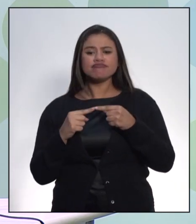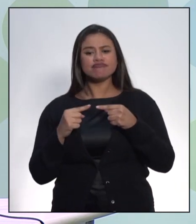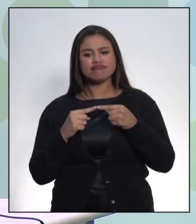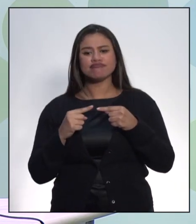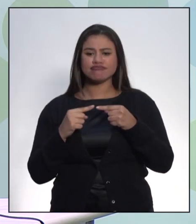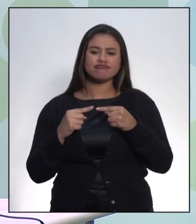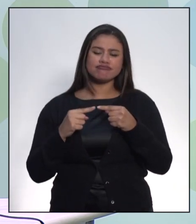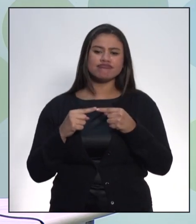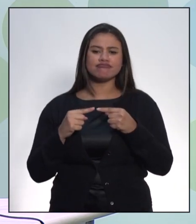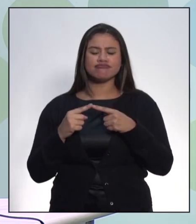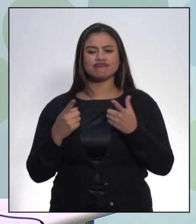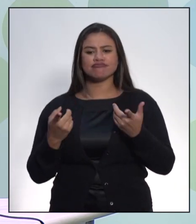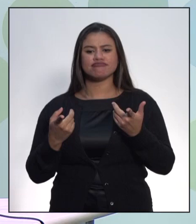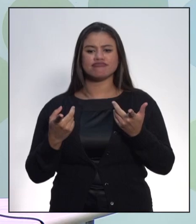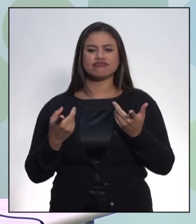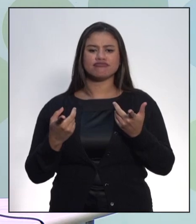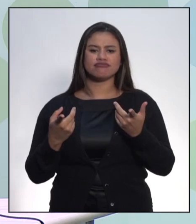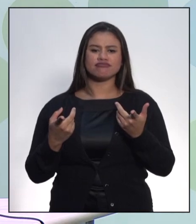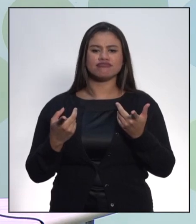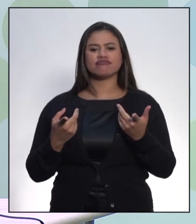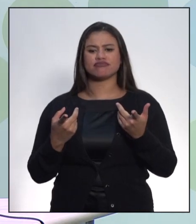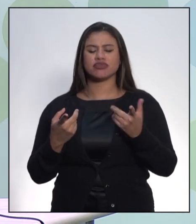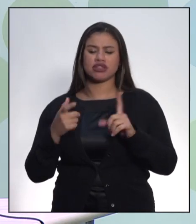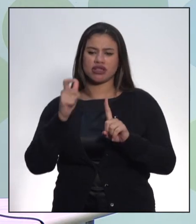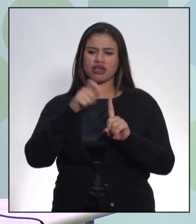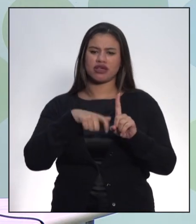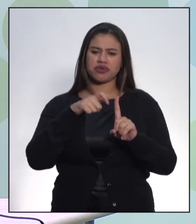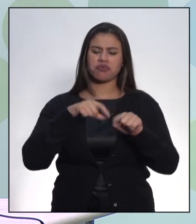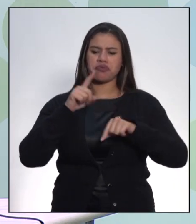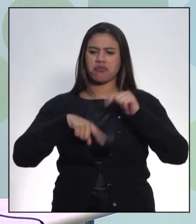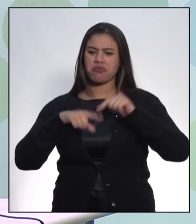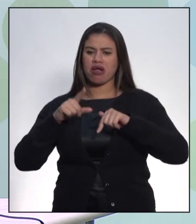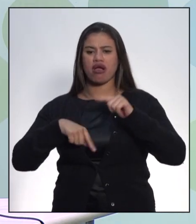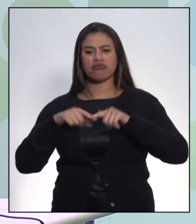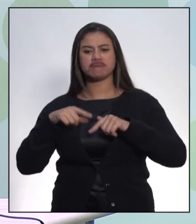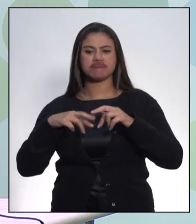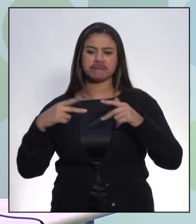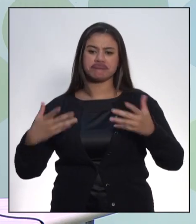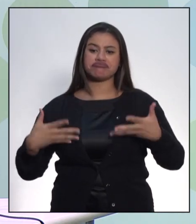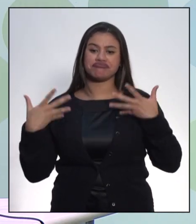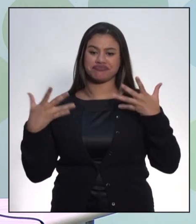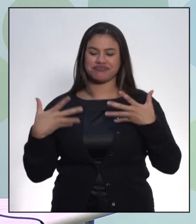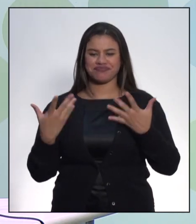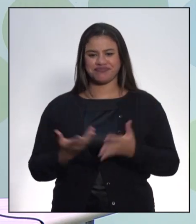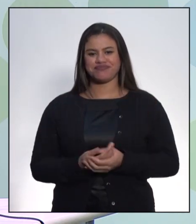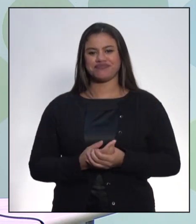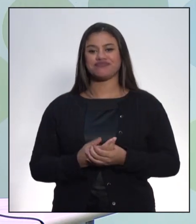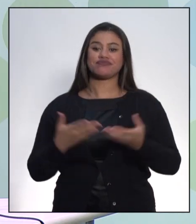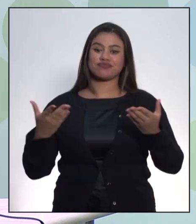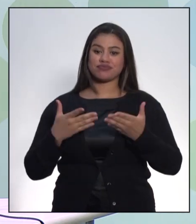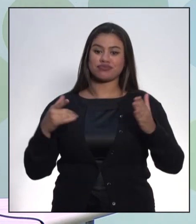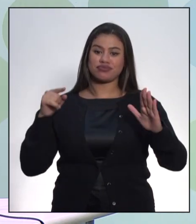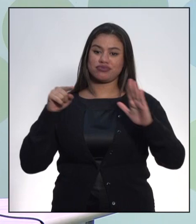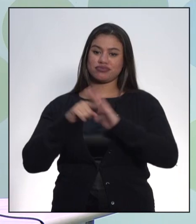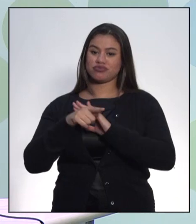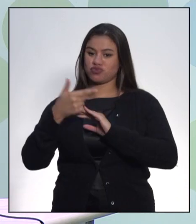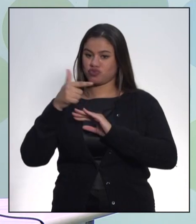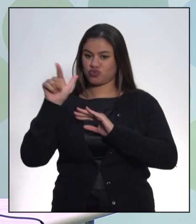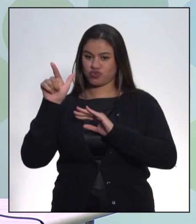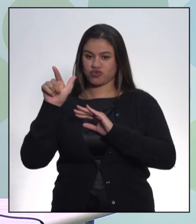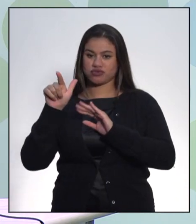um trabalho que envolve objetos animados, né? Tá certo, perfeito. Vamos para a próxima pergunta para construir esse conceito,